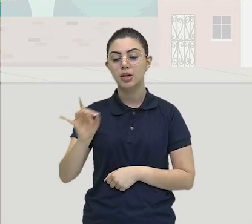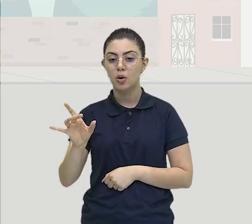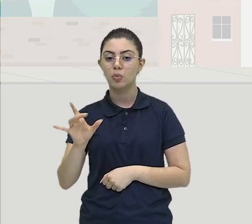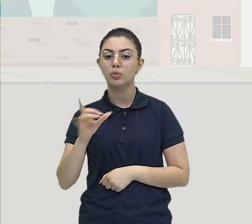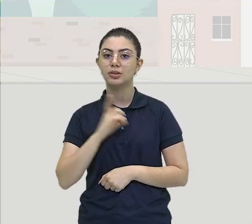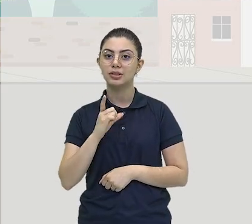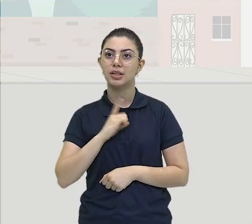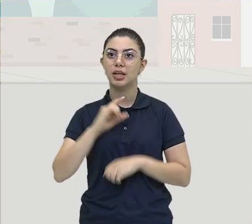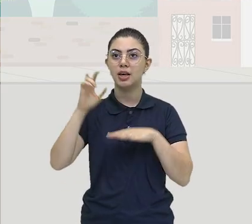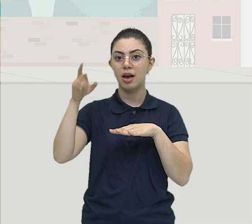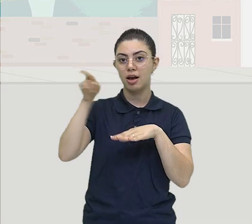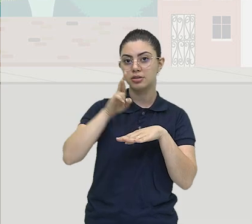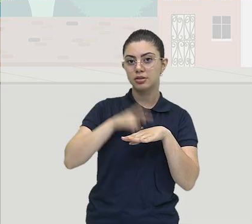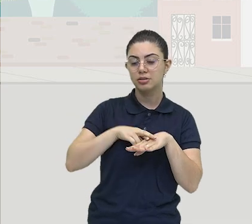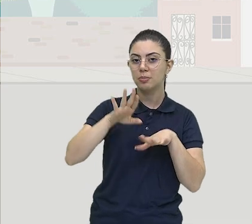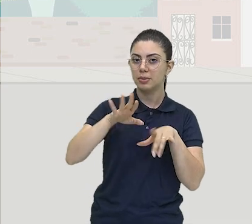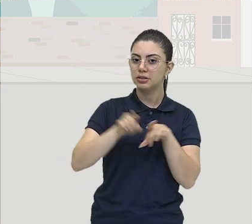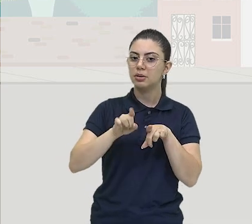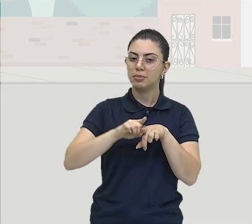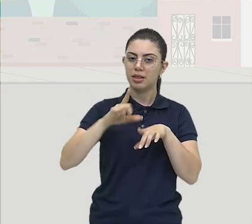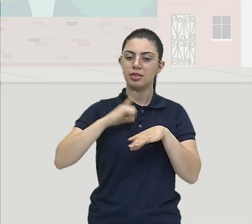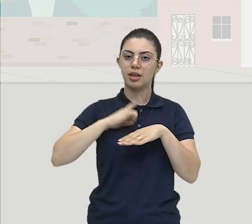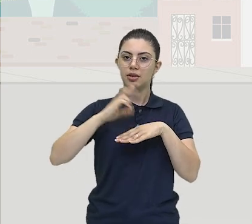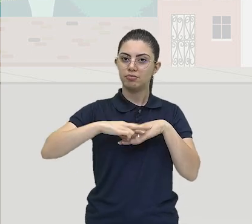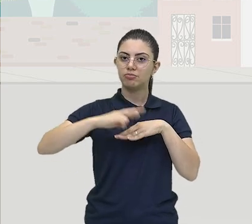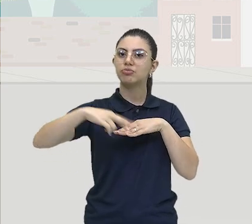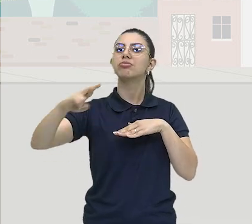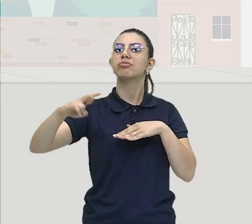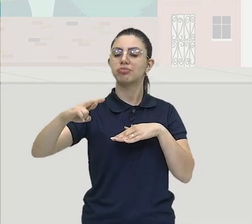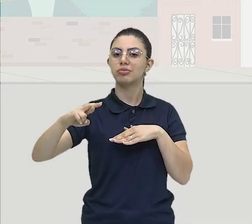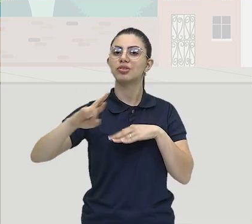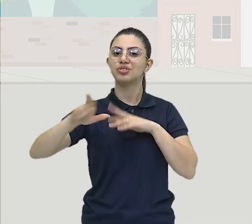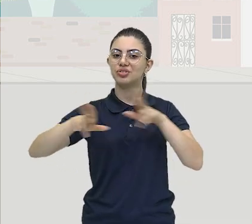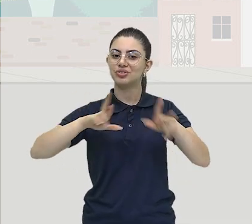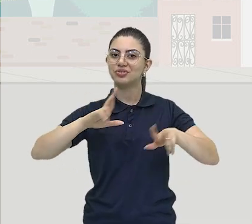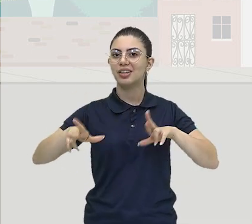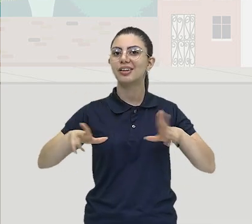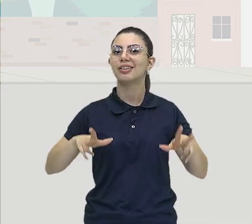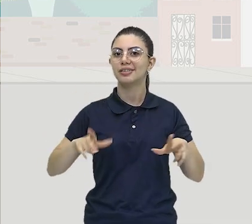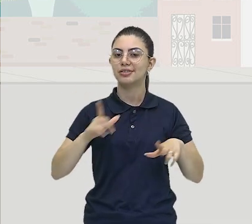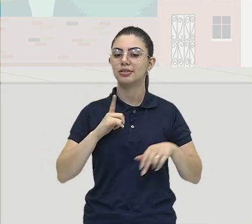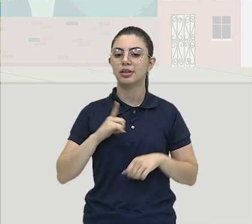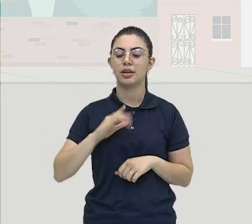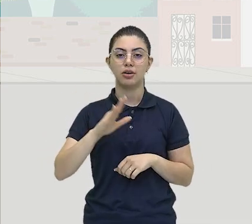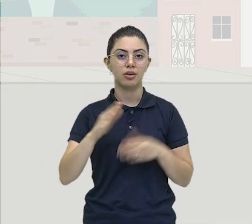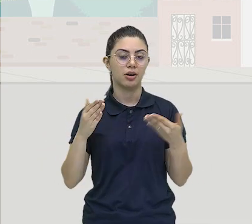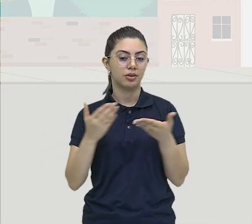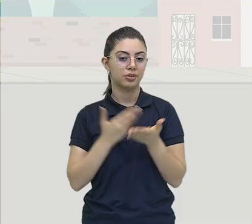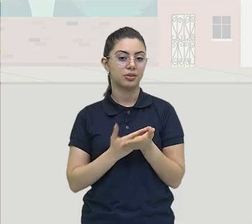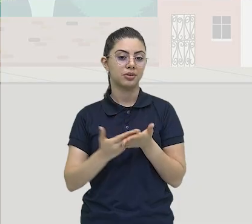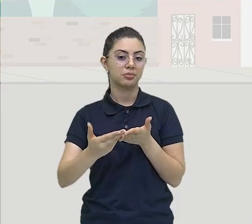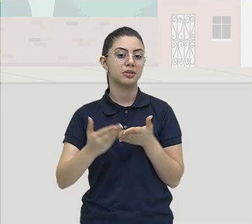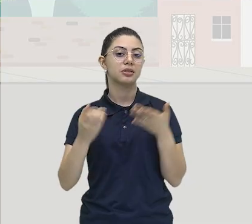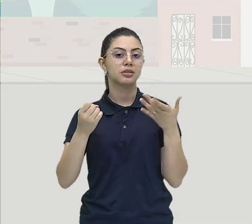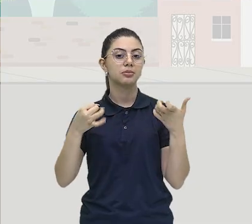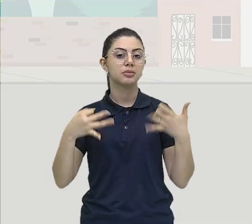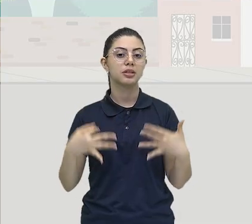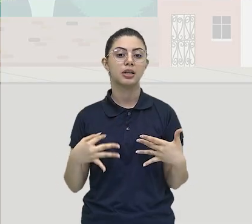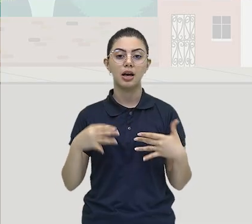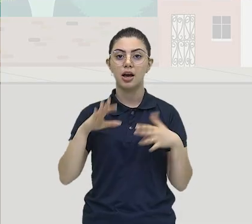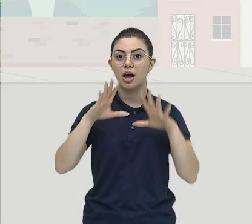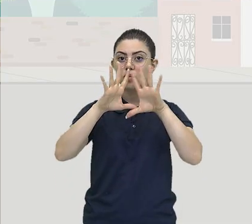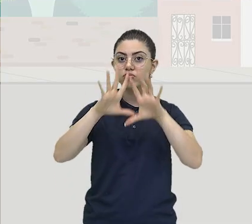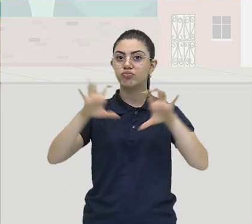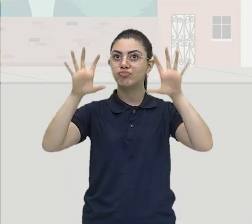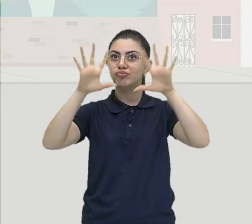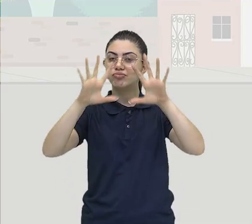também reflete essa quantidade de raios solares de uma forma diferente. E a gente começa, então, a partir das